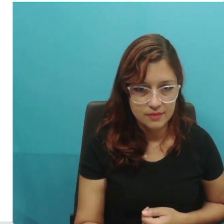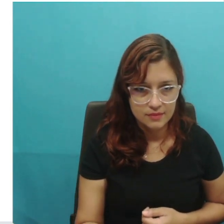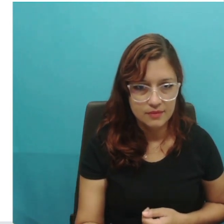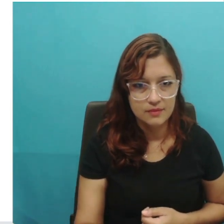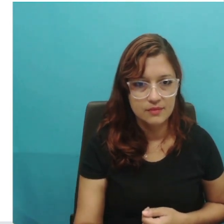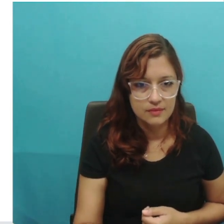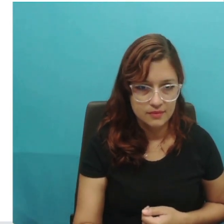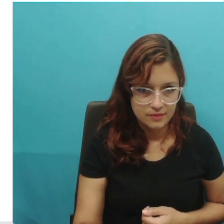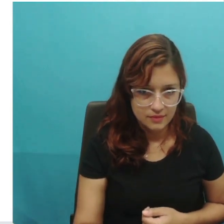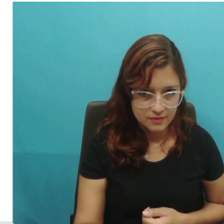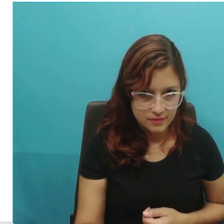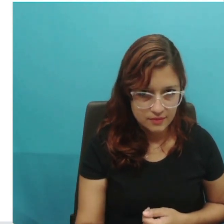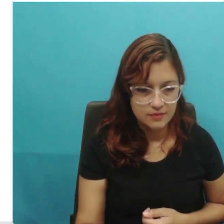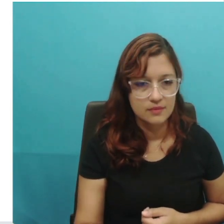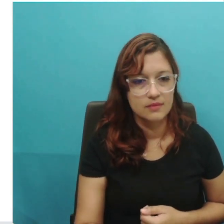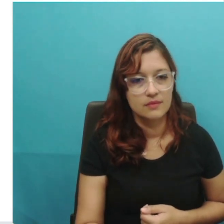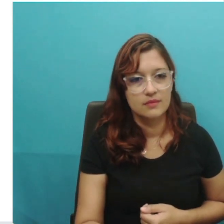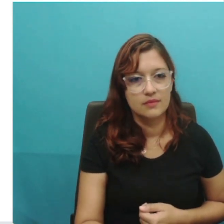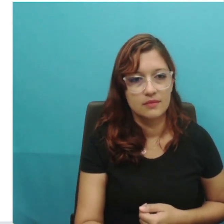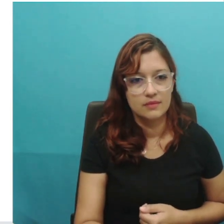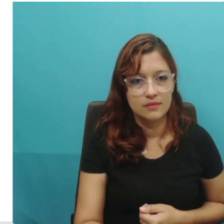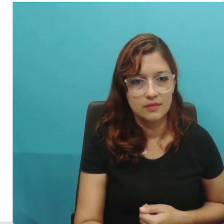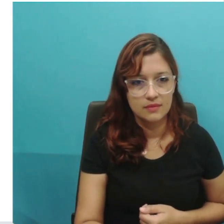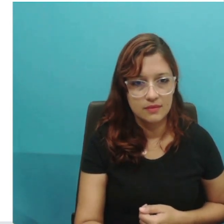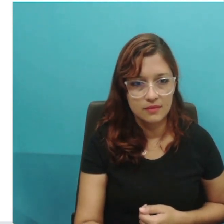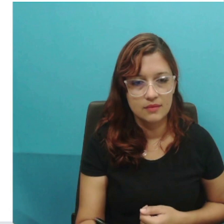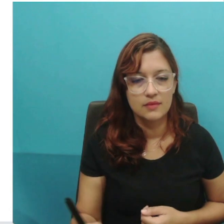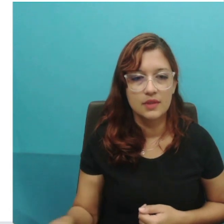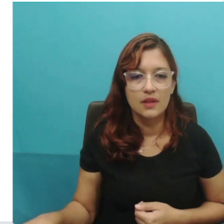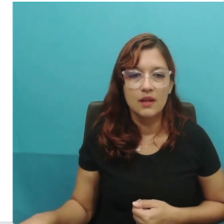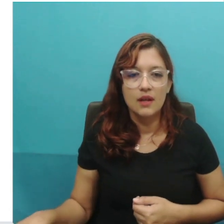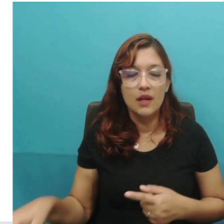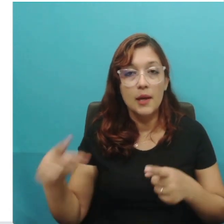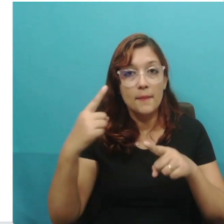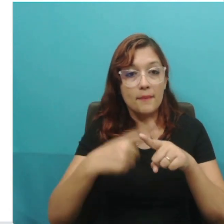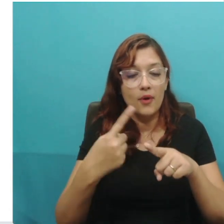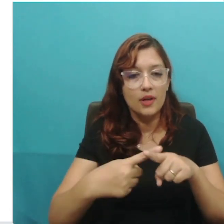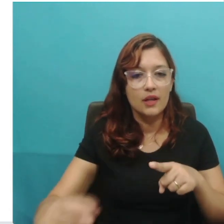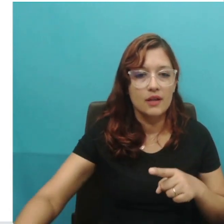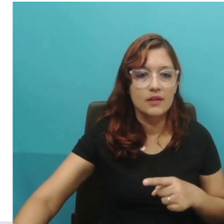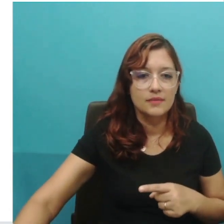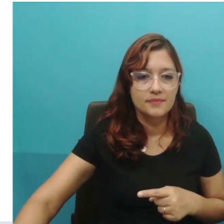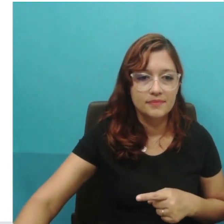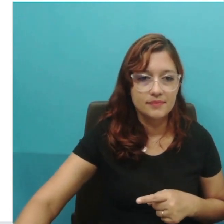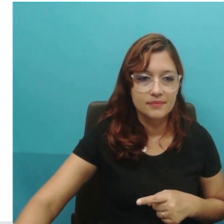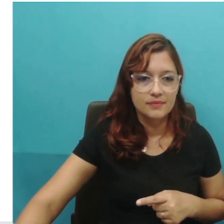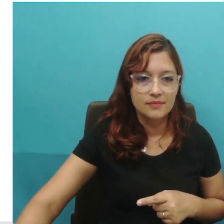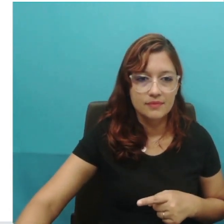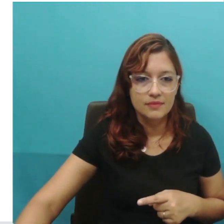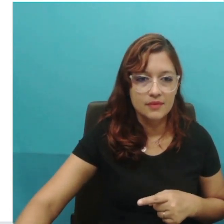Então, veja que os termos estão todos aqui na frase.